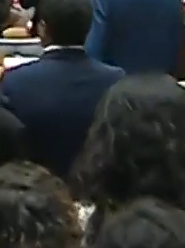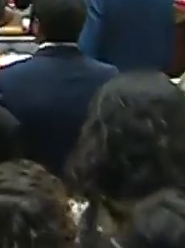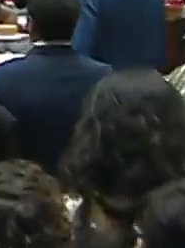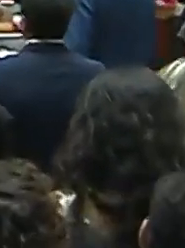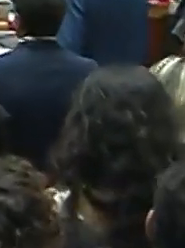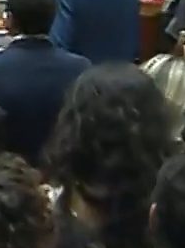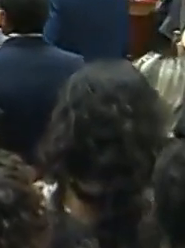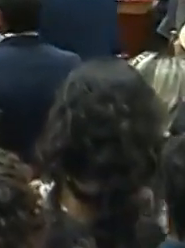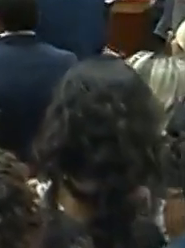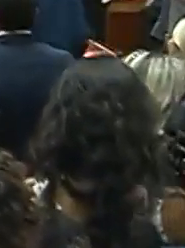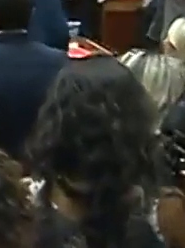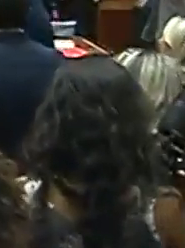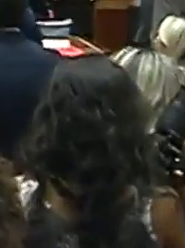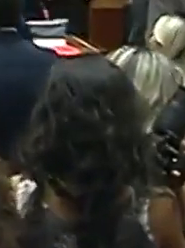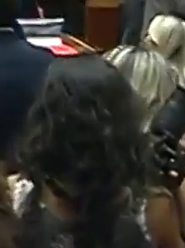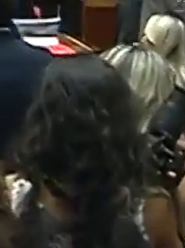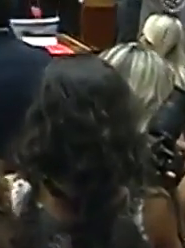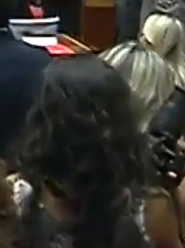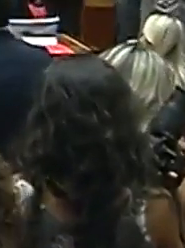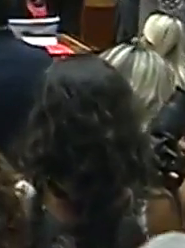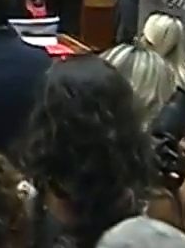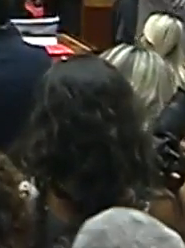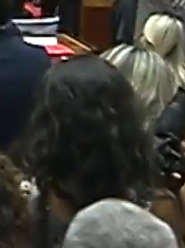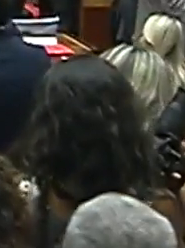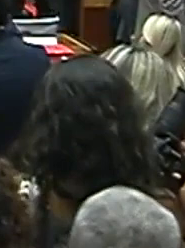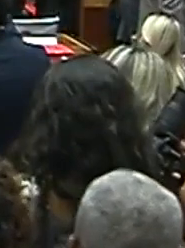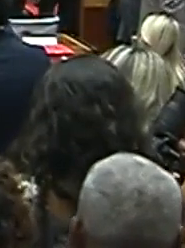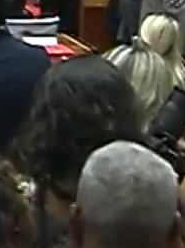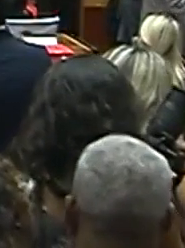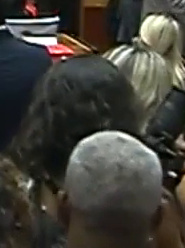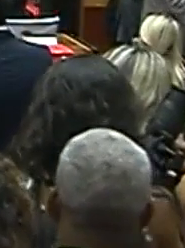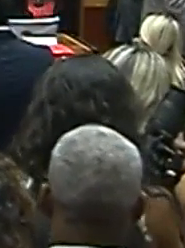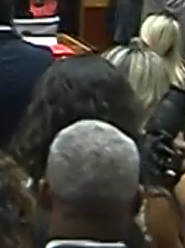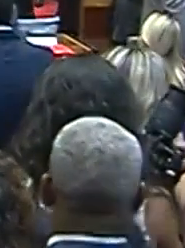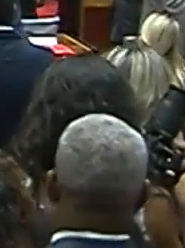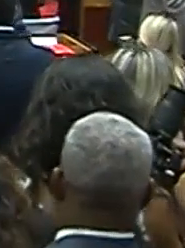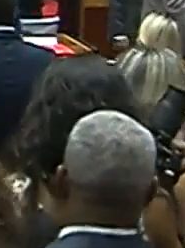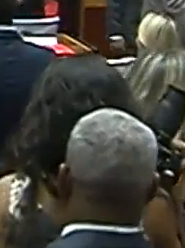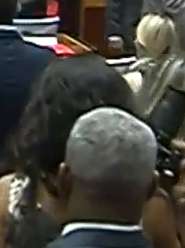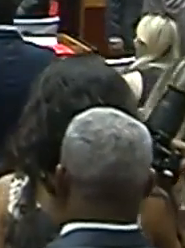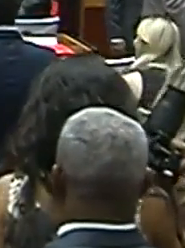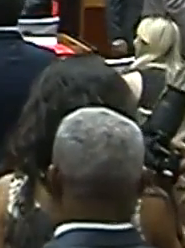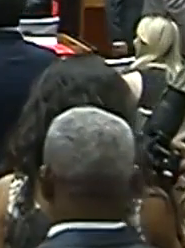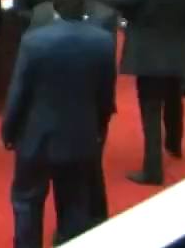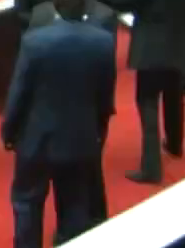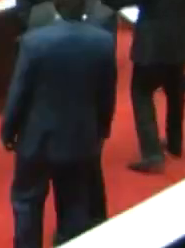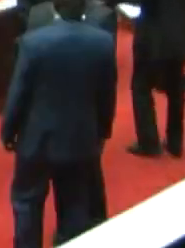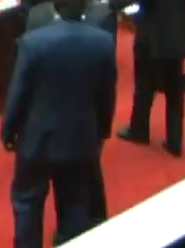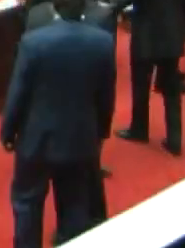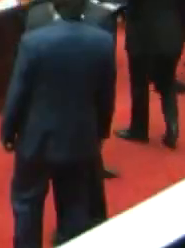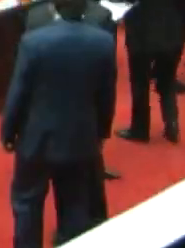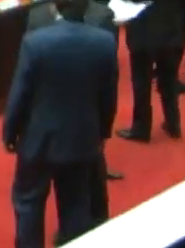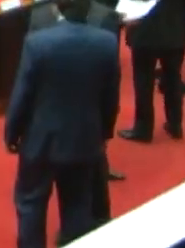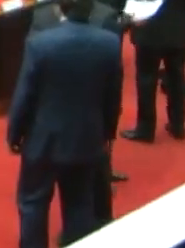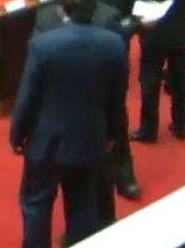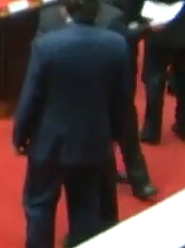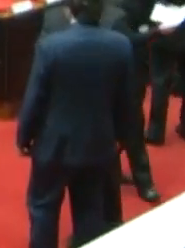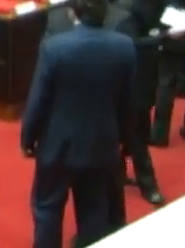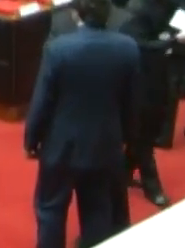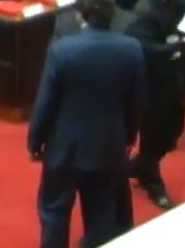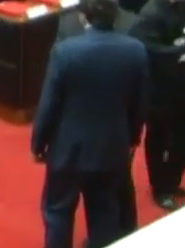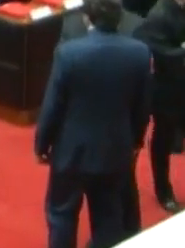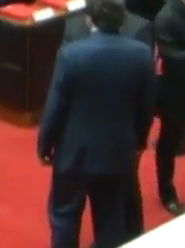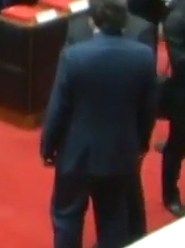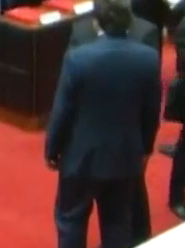já presentes, né, posicionados, se cumprimentando nesse momento. Já presentes, lembrando que os deputados,